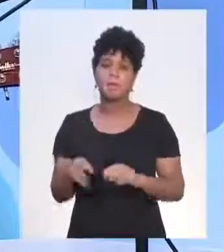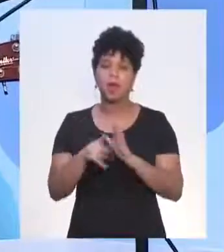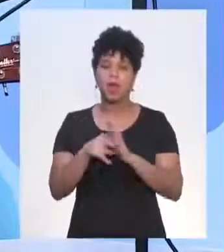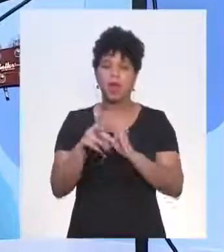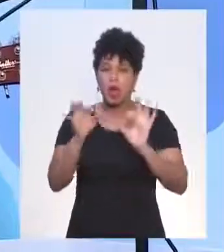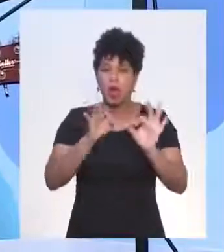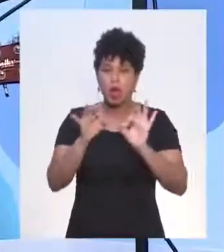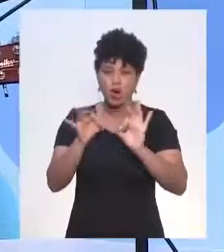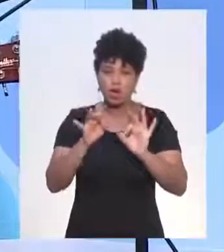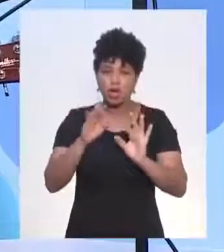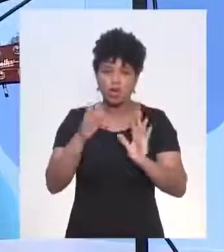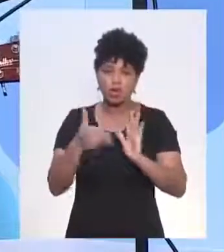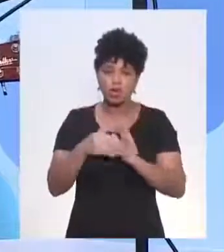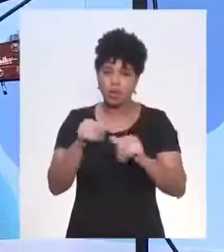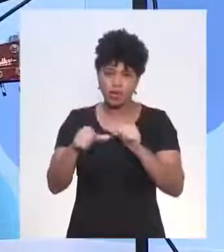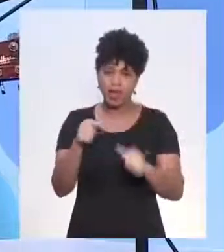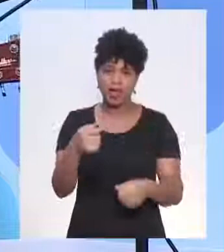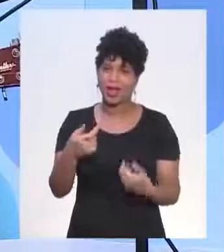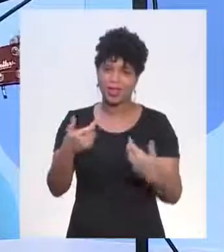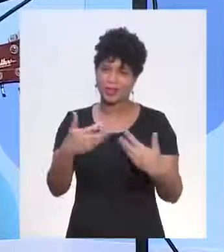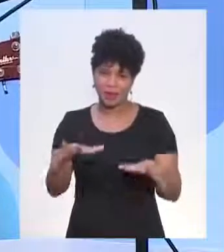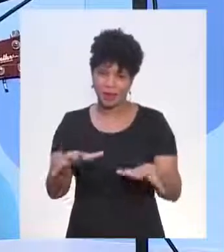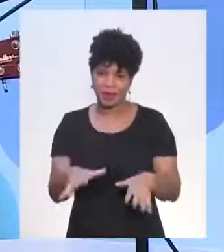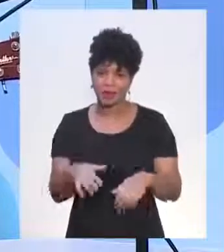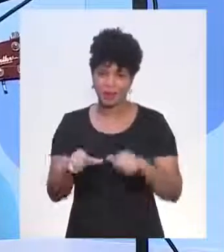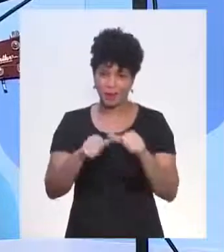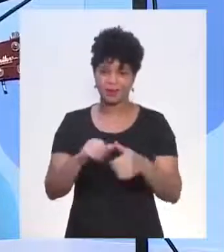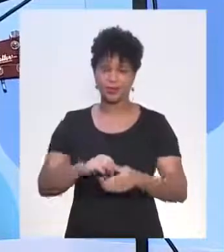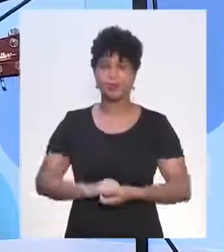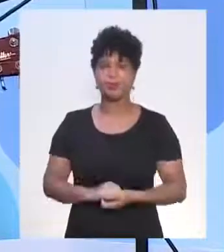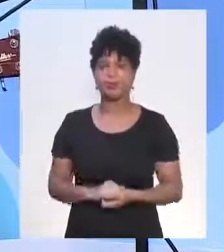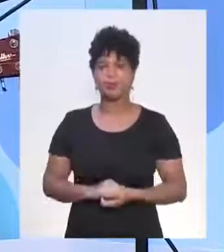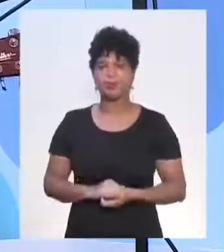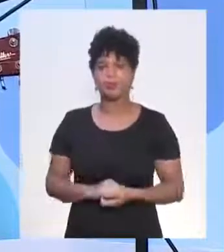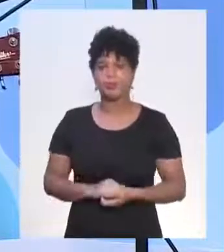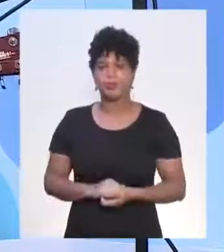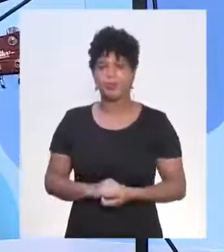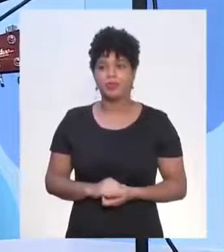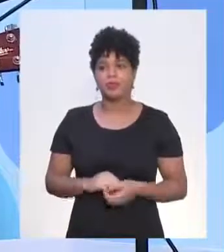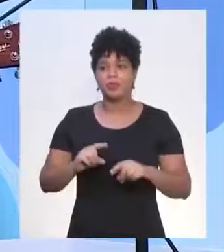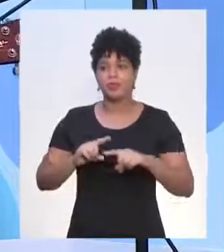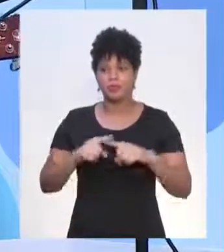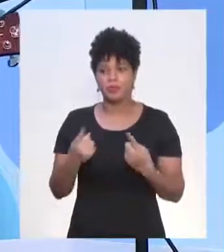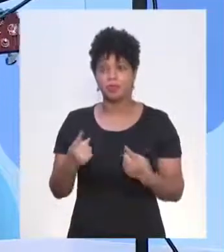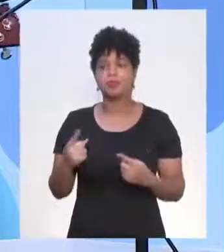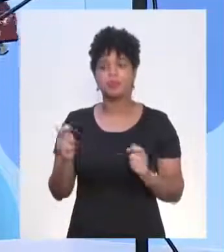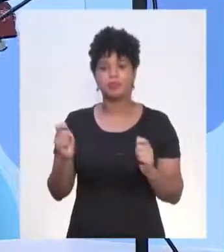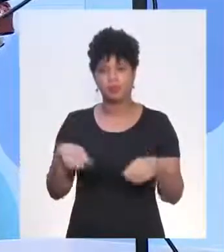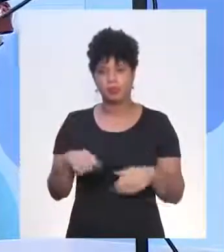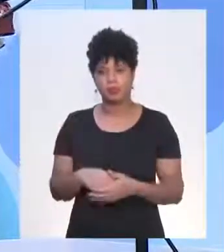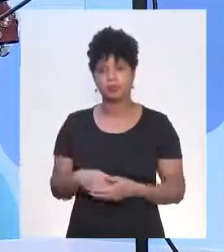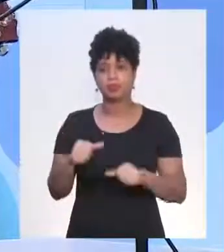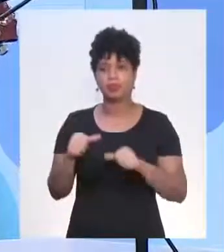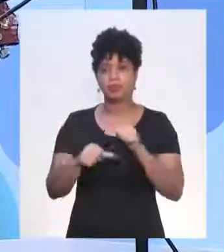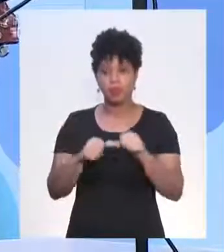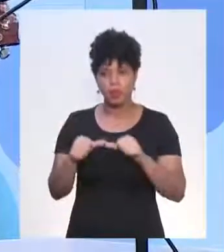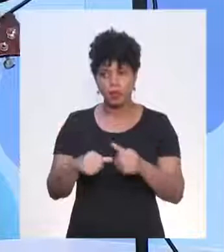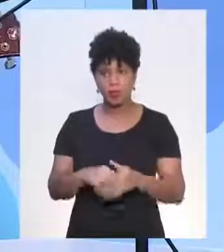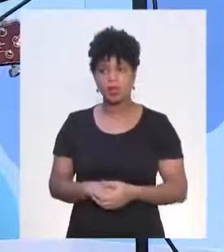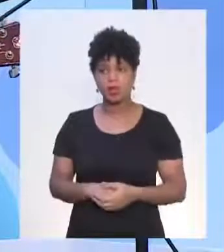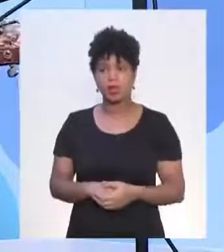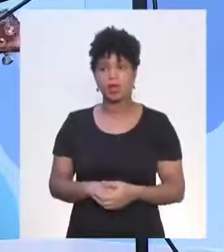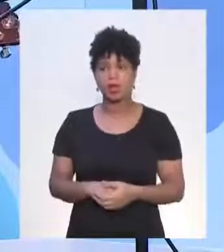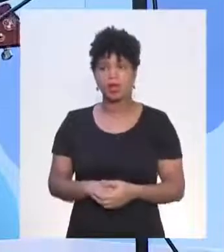parte instrumental porque eu não quis mudar muito aqui mas eu poderia por exemplo mudar por exemplo